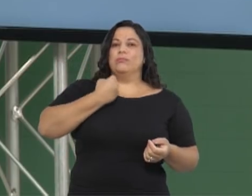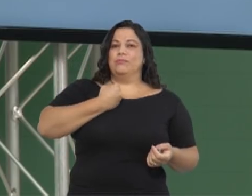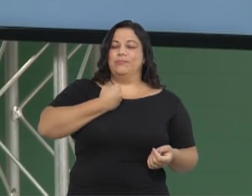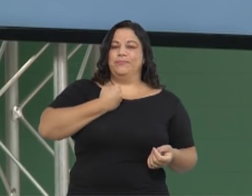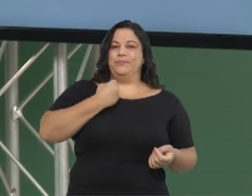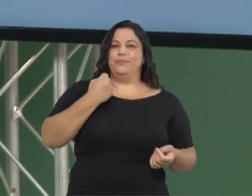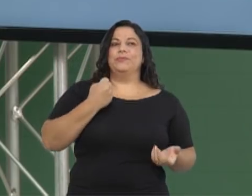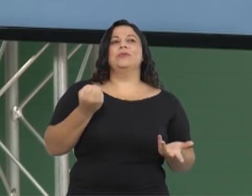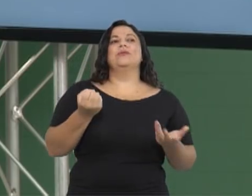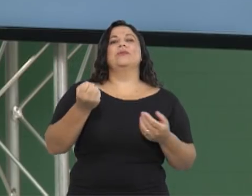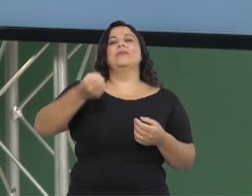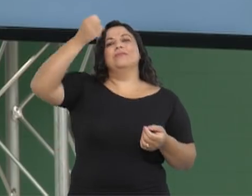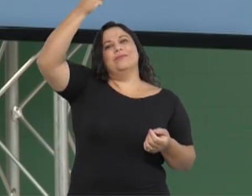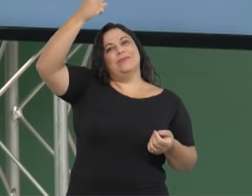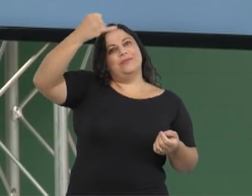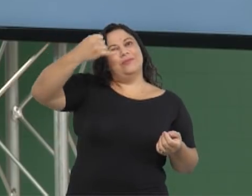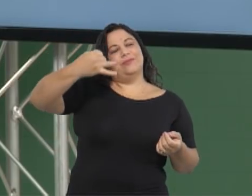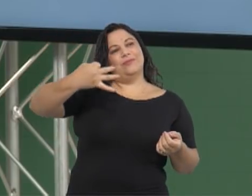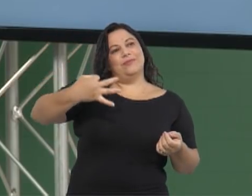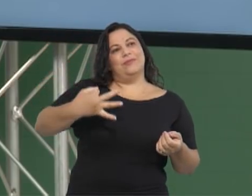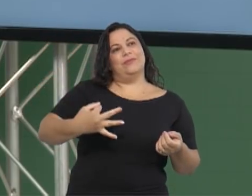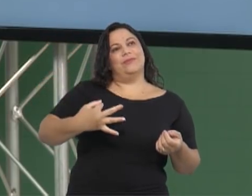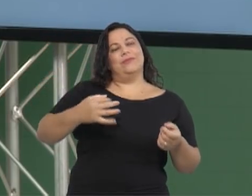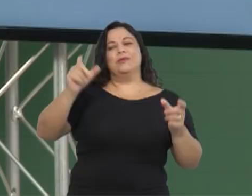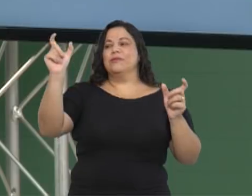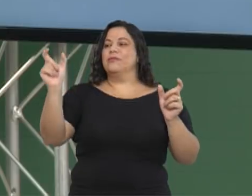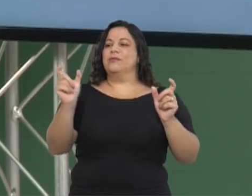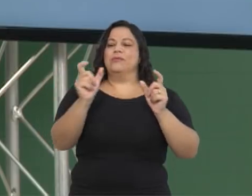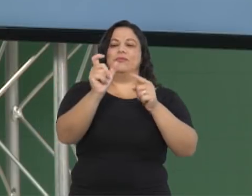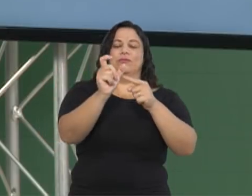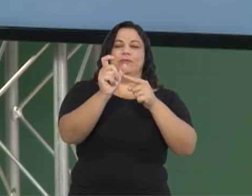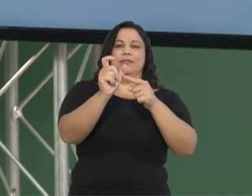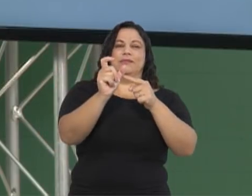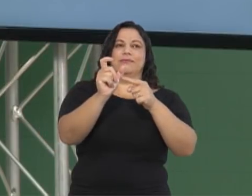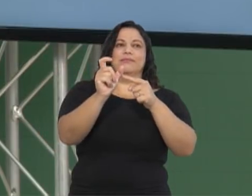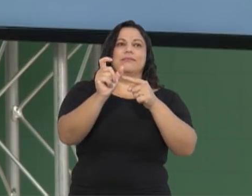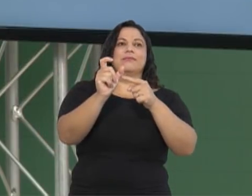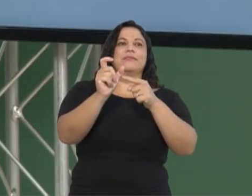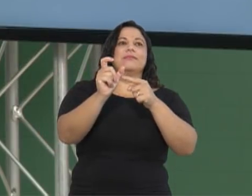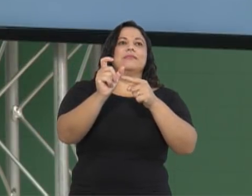ser utilizado com as duas últimas letrinhas da palavra.